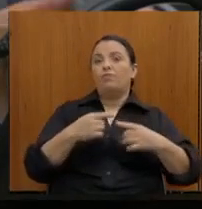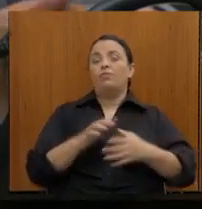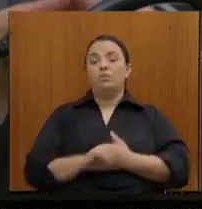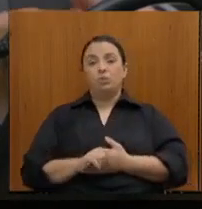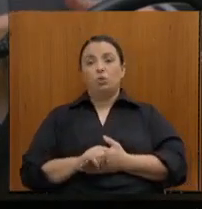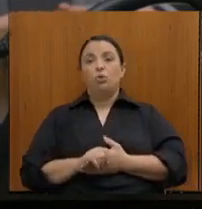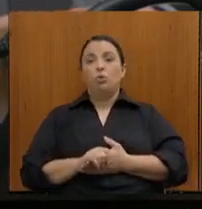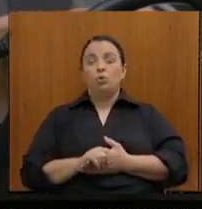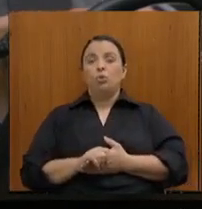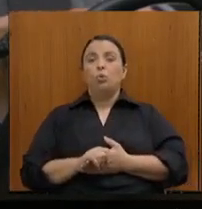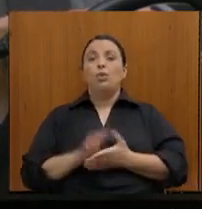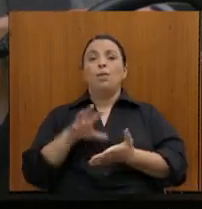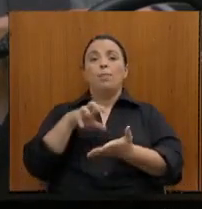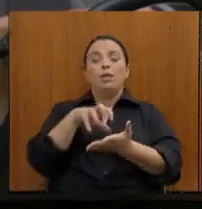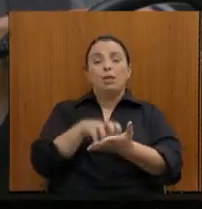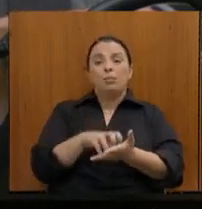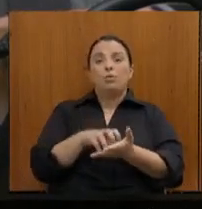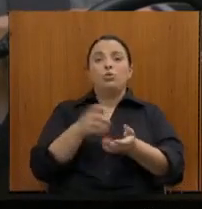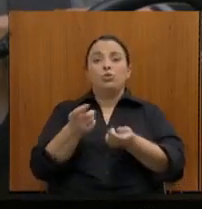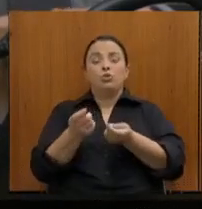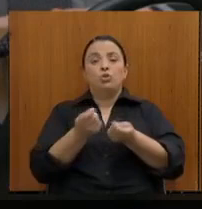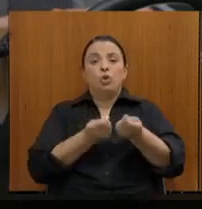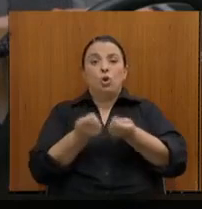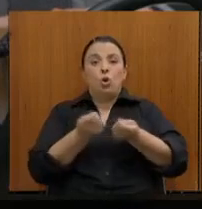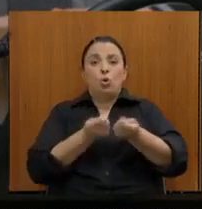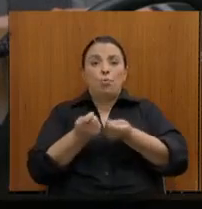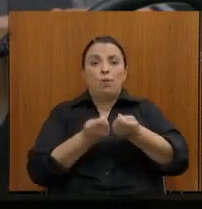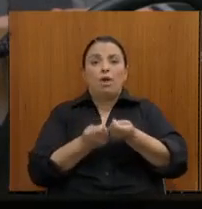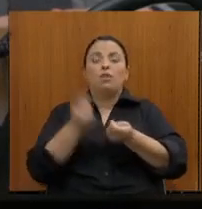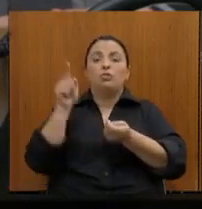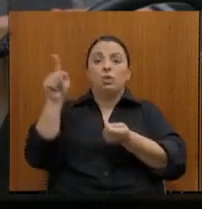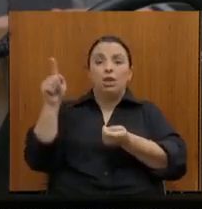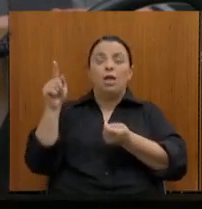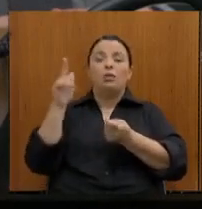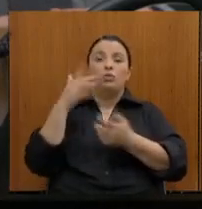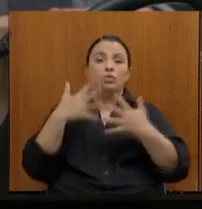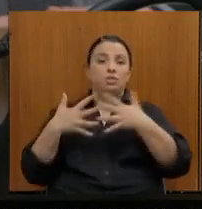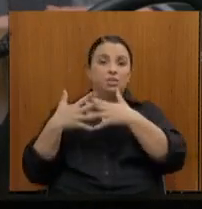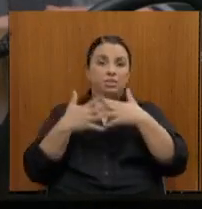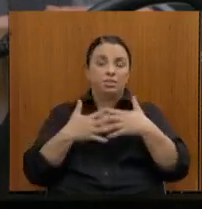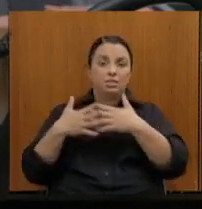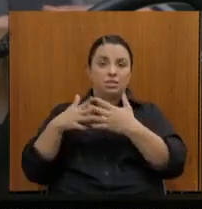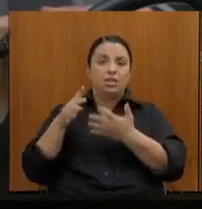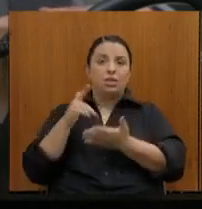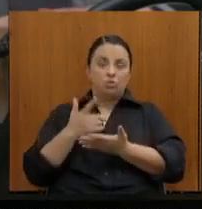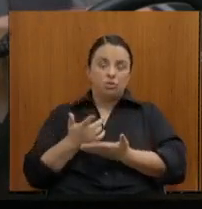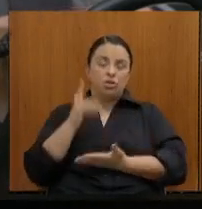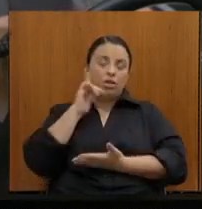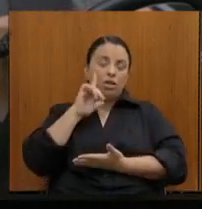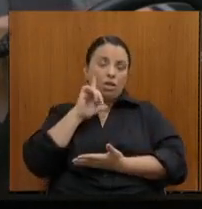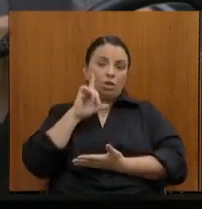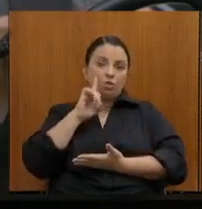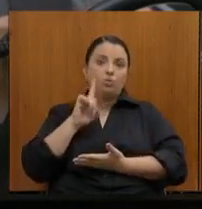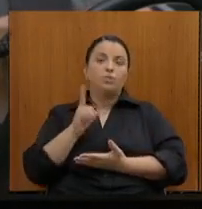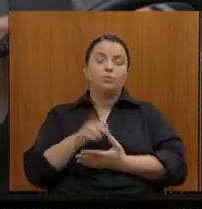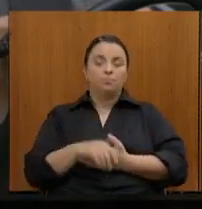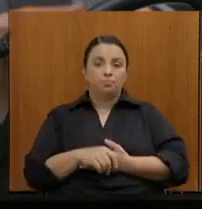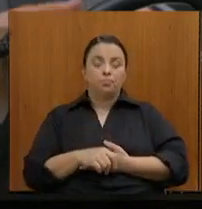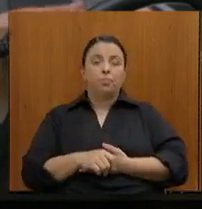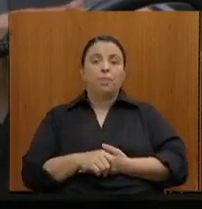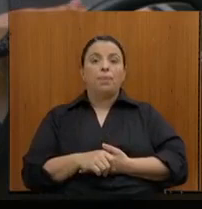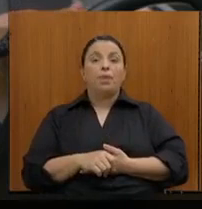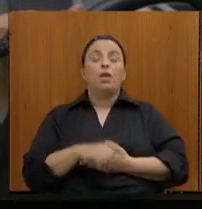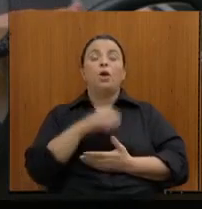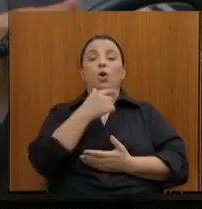Unidos na Embaixada Americana do Brasil Obrigado pela sua presença Carlos